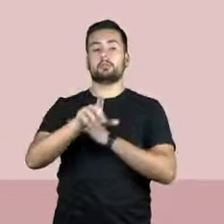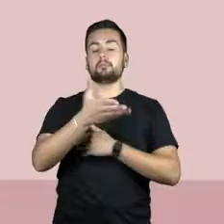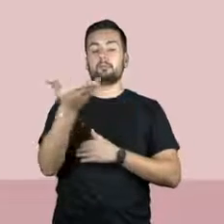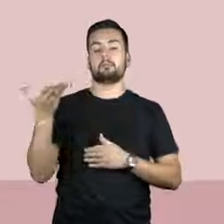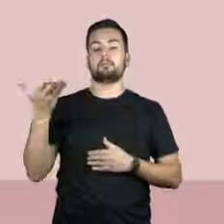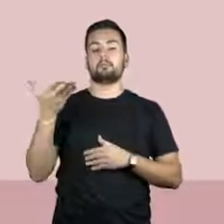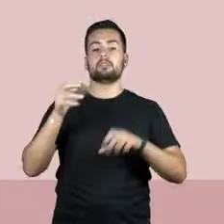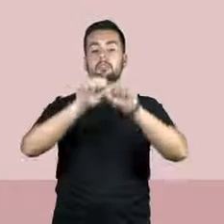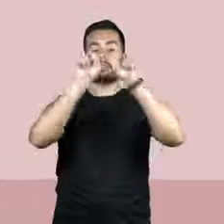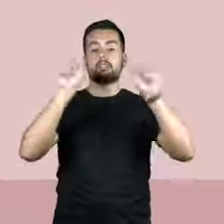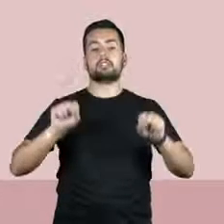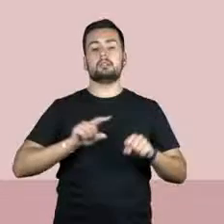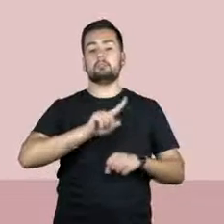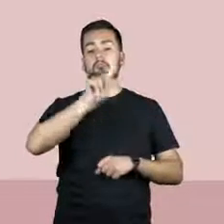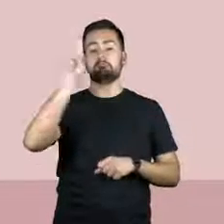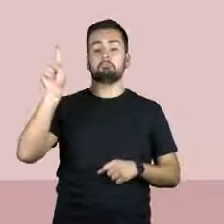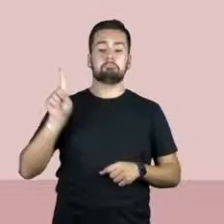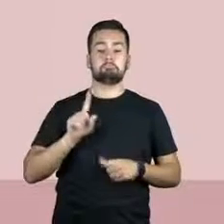nesse sistema?